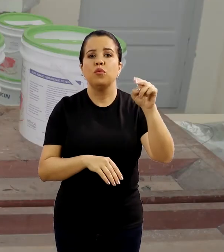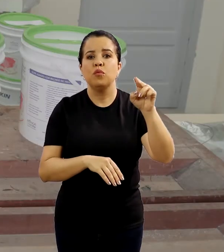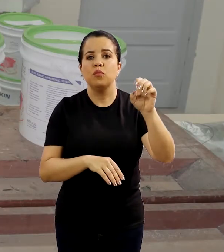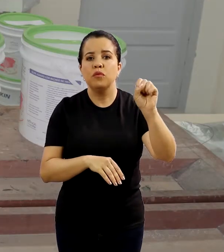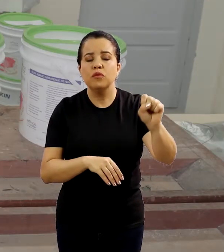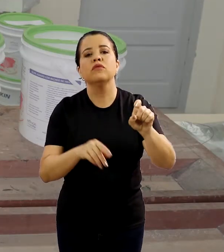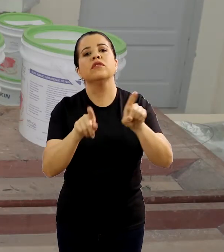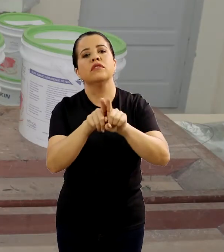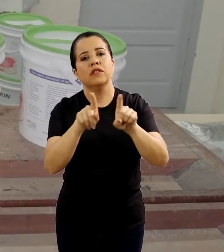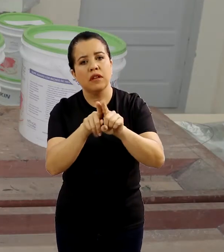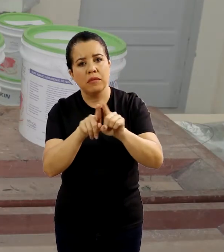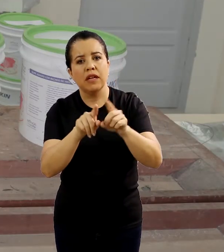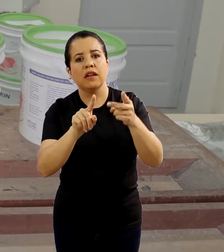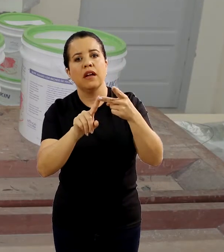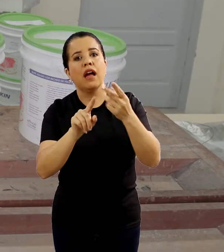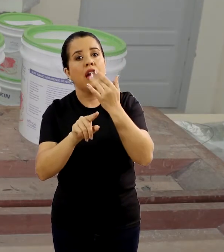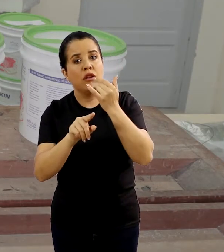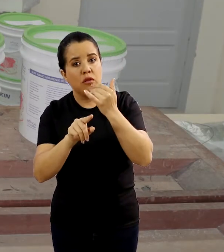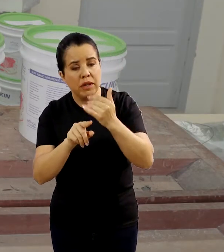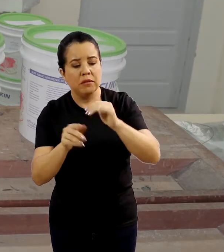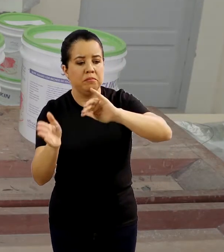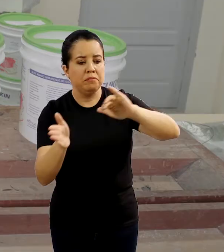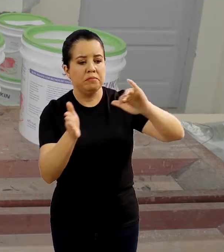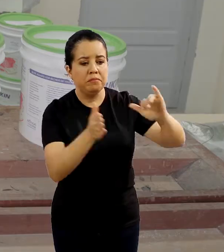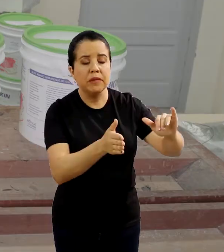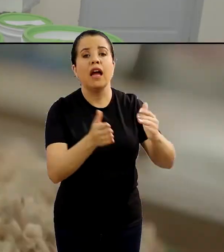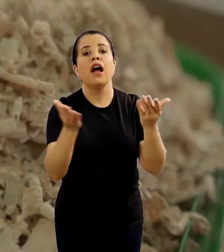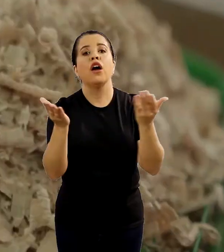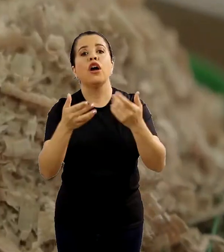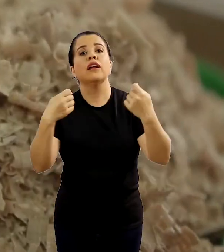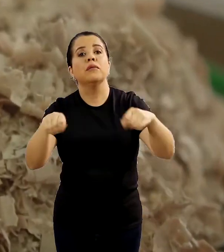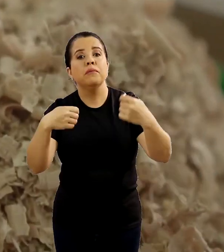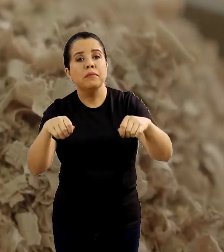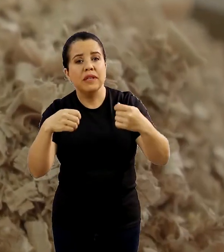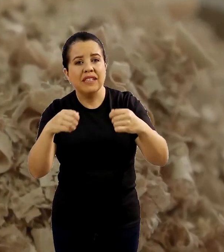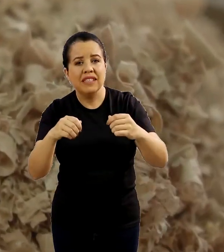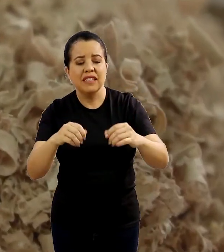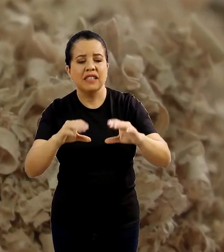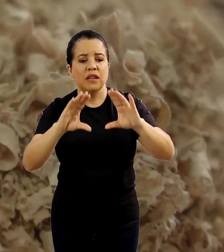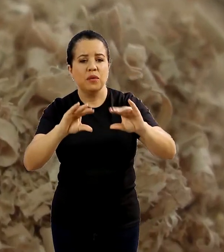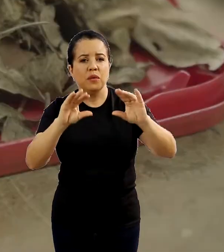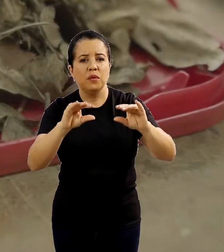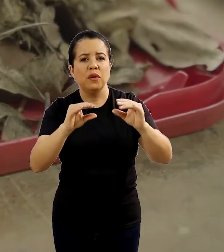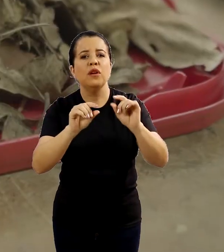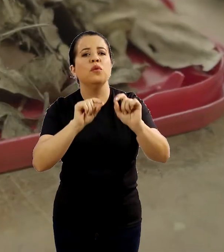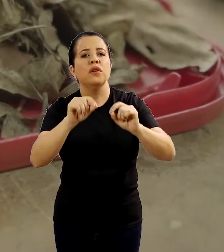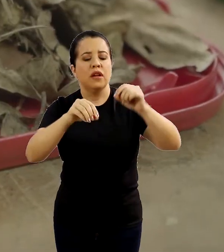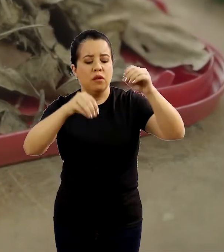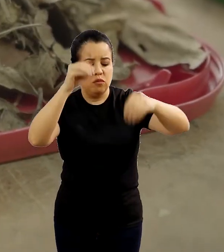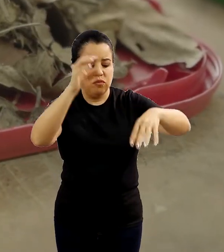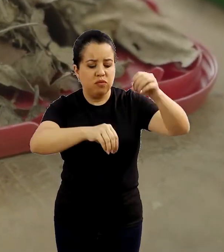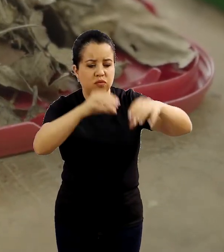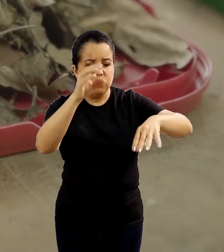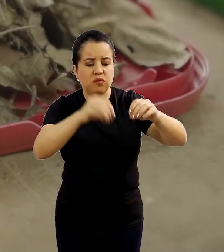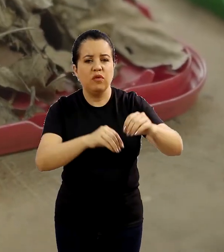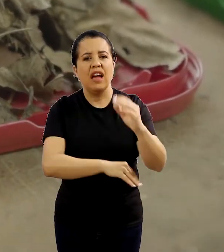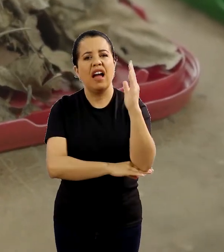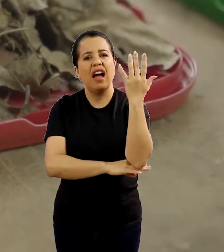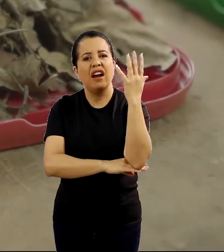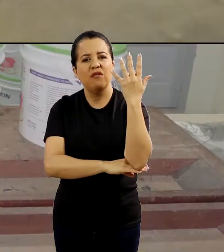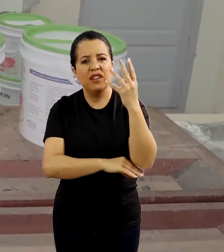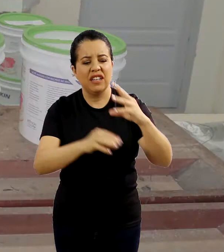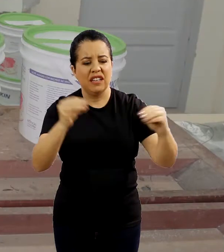Além do humus e do alimento para minhoca, a gente vai fazer agora uma camada final de serragem e de folhas secas. Essa parte